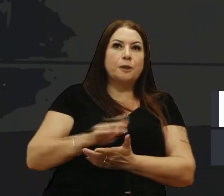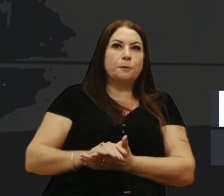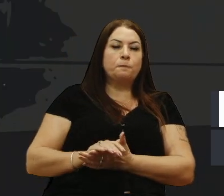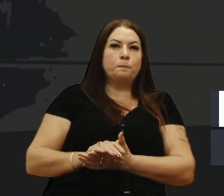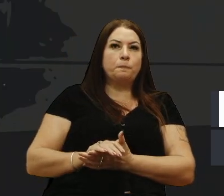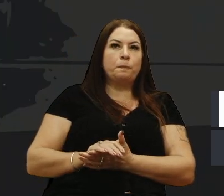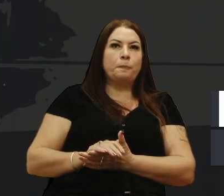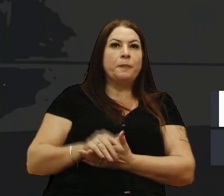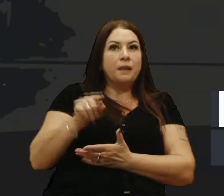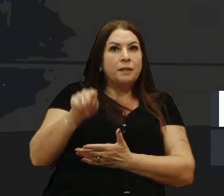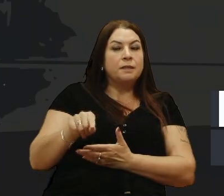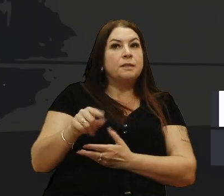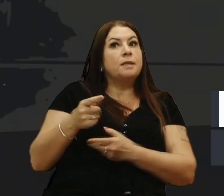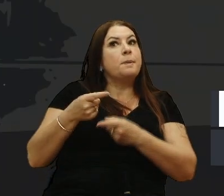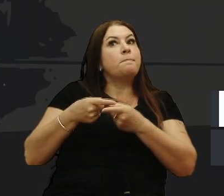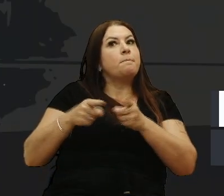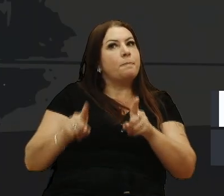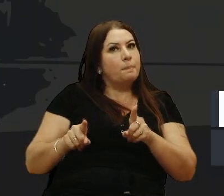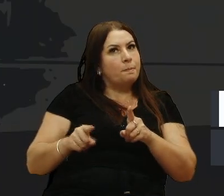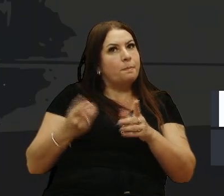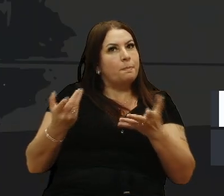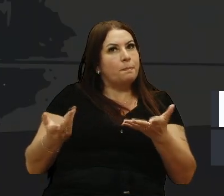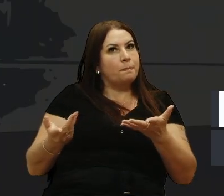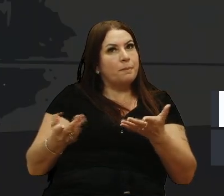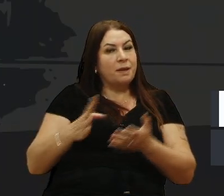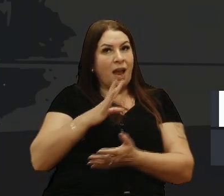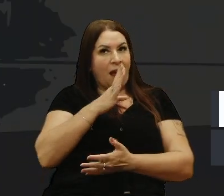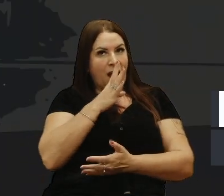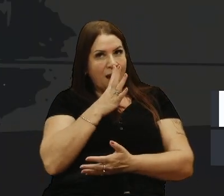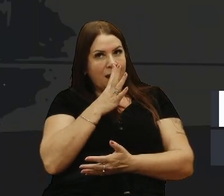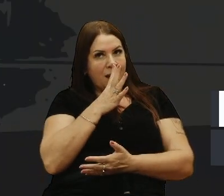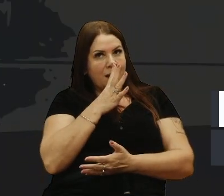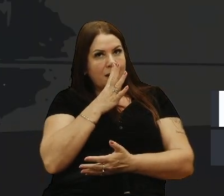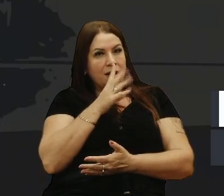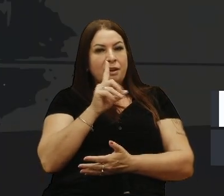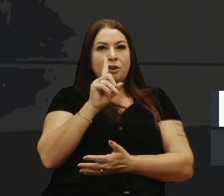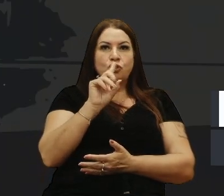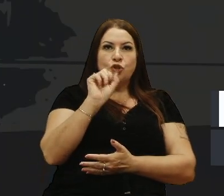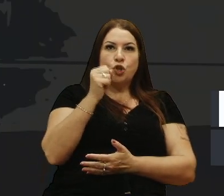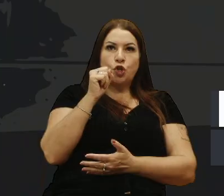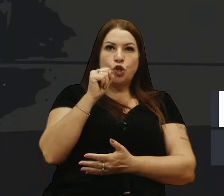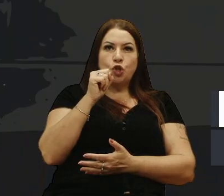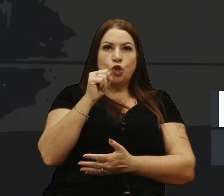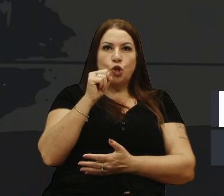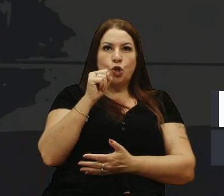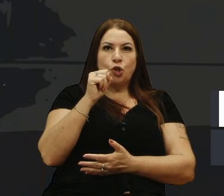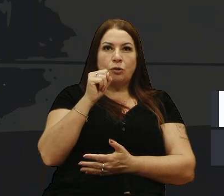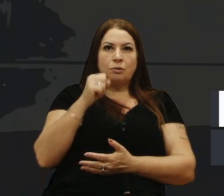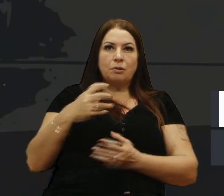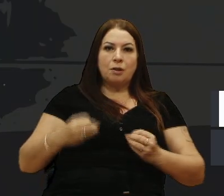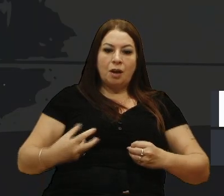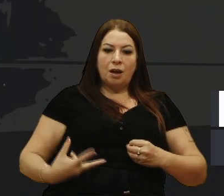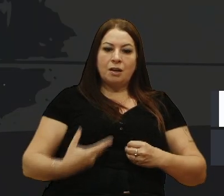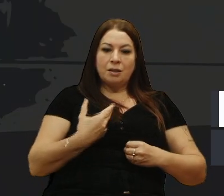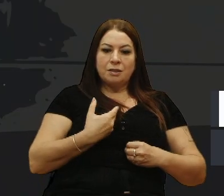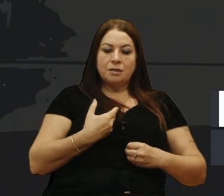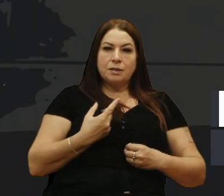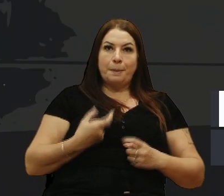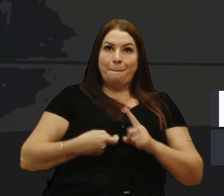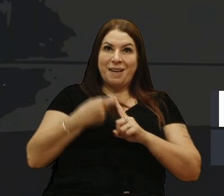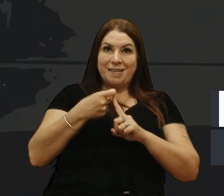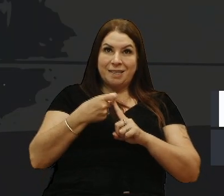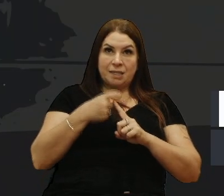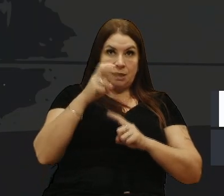essa concessão, porém, né, pasmem, é 18 castrações mês. De 50